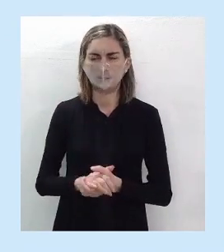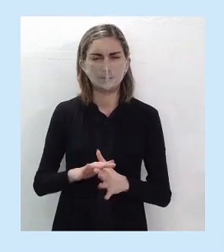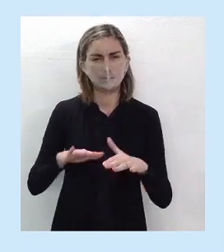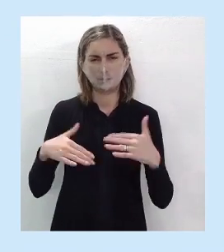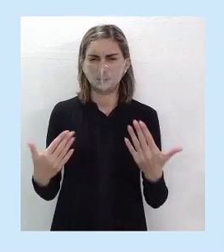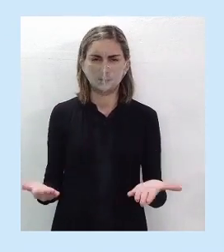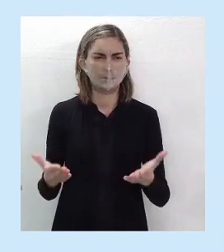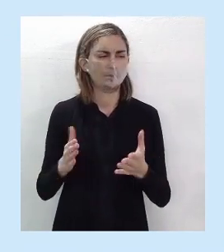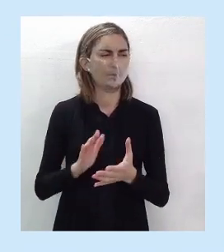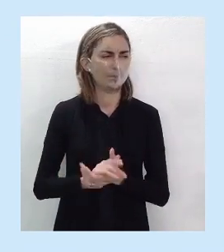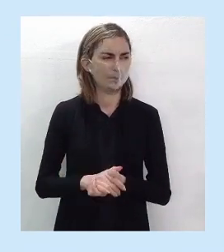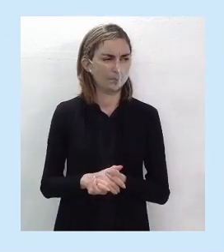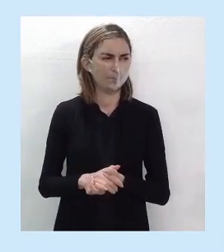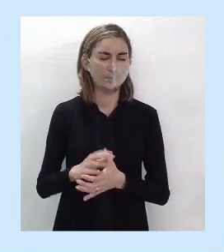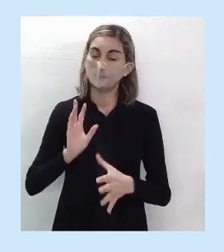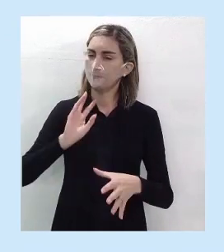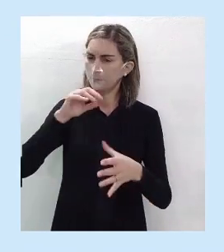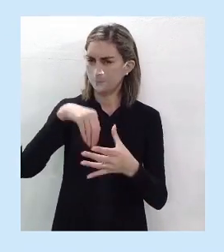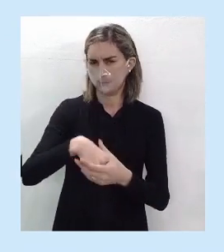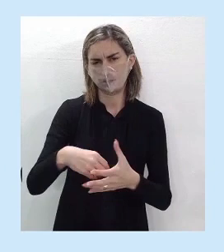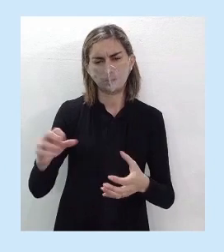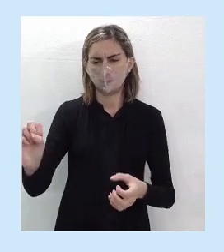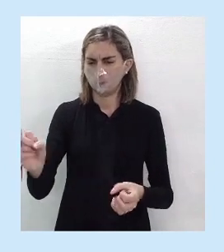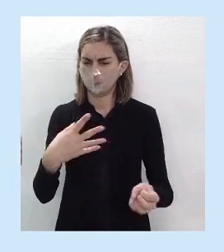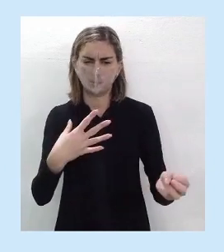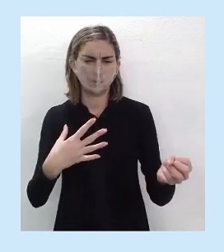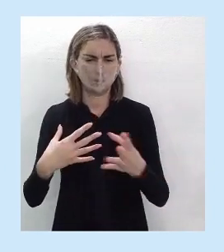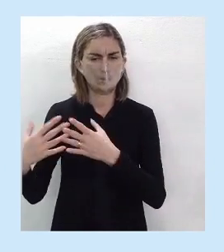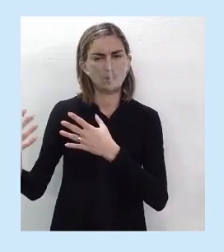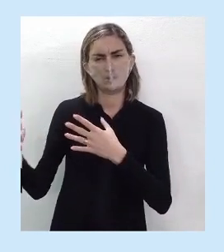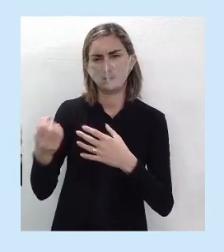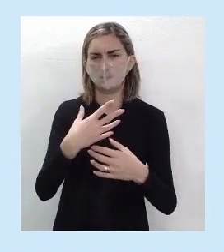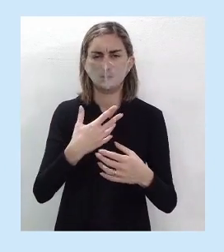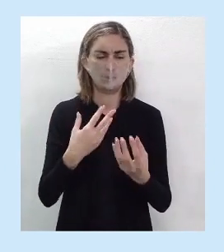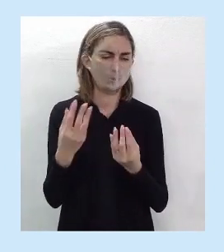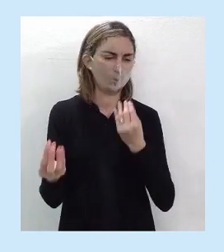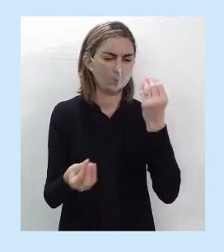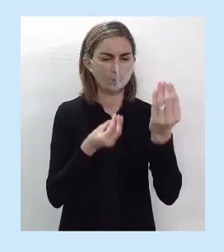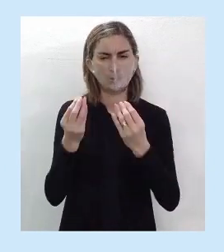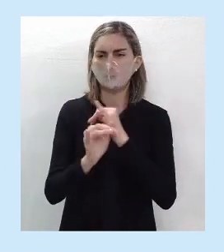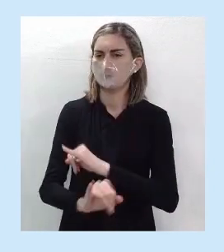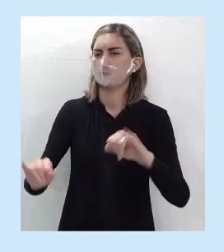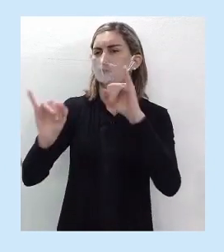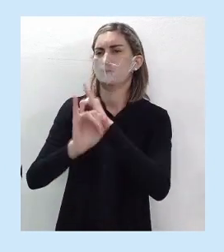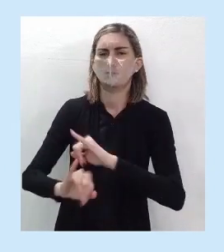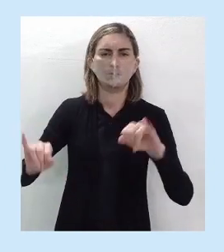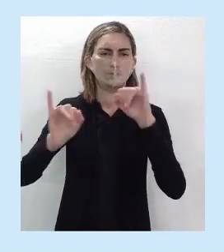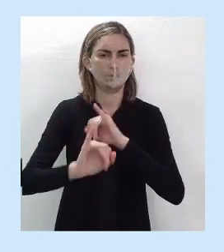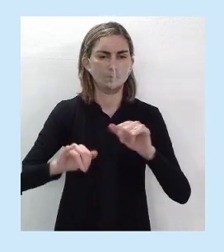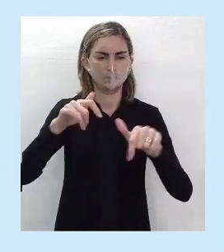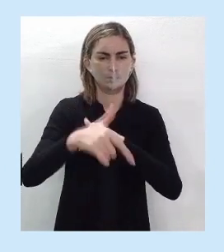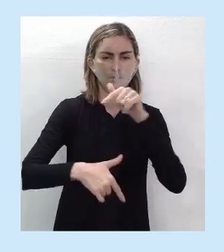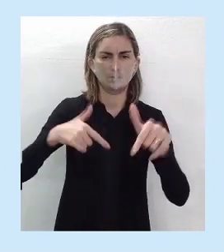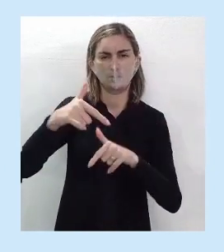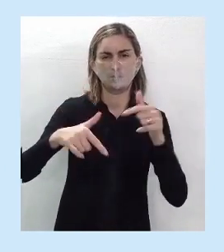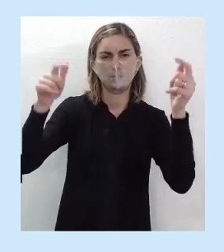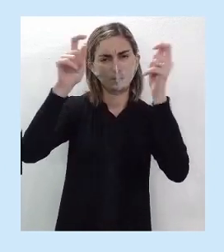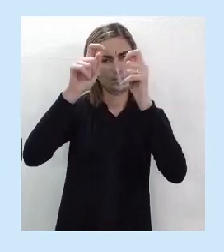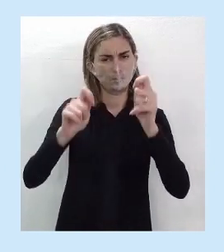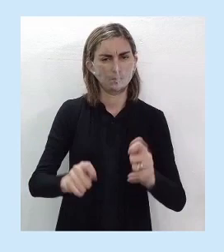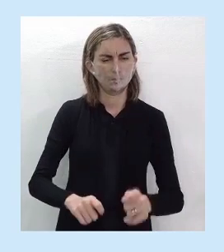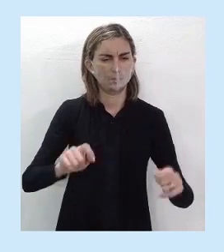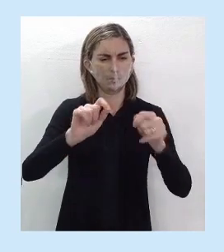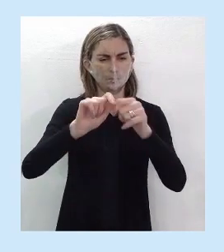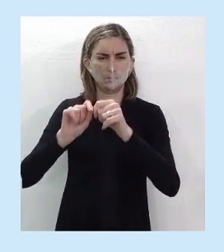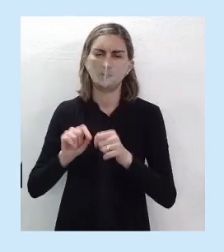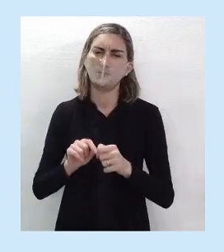E aí, dentre essas novas tendências, não é? De como divulgar o trabalho do artista, de que forma